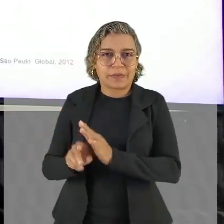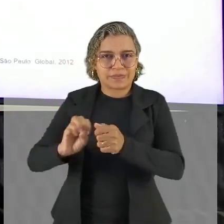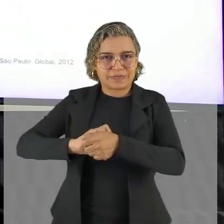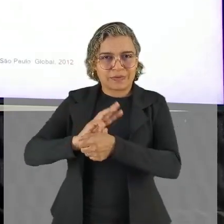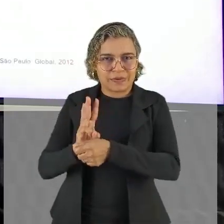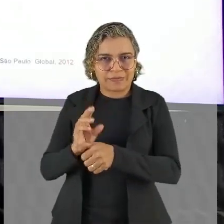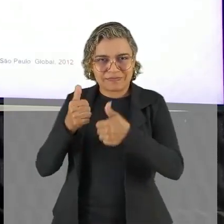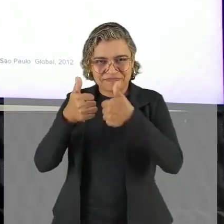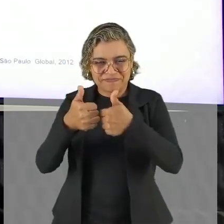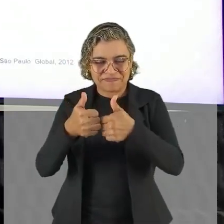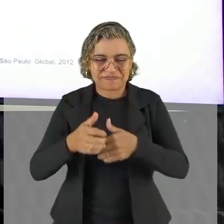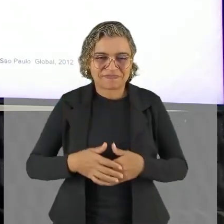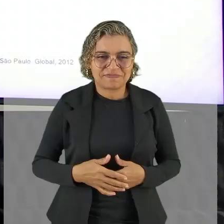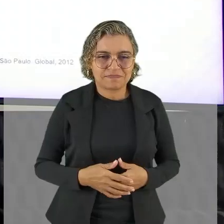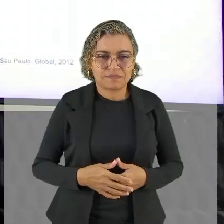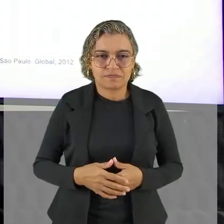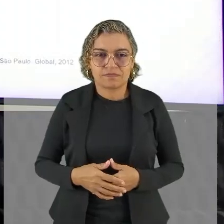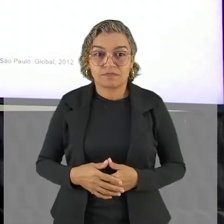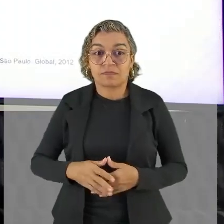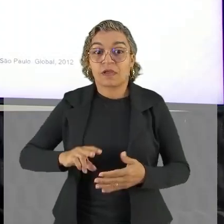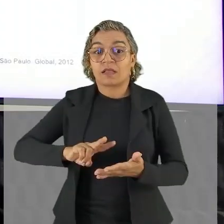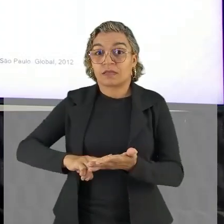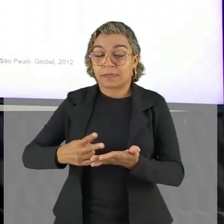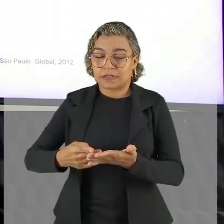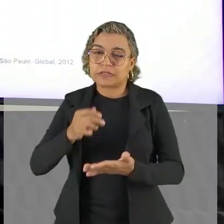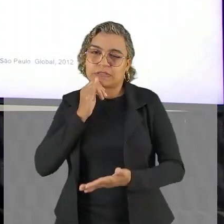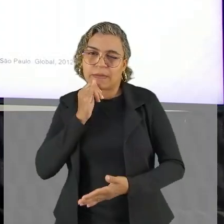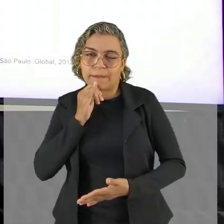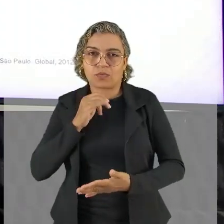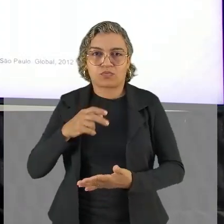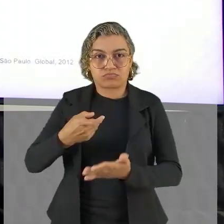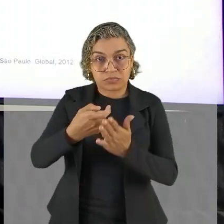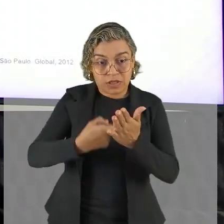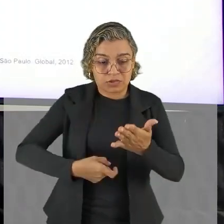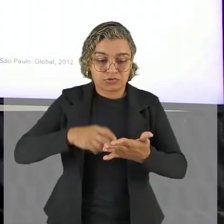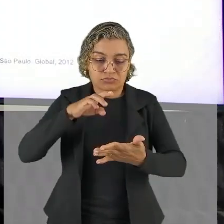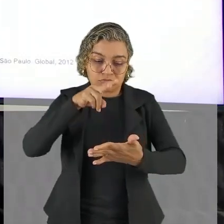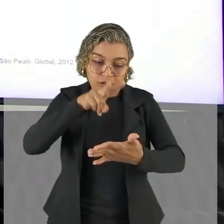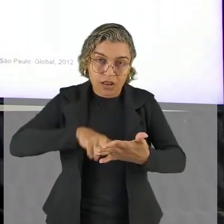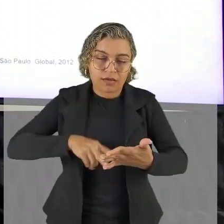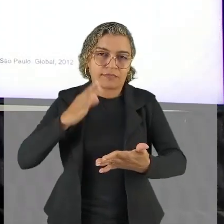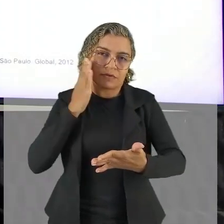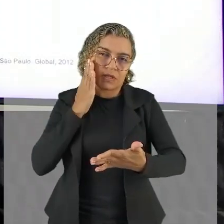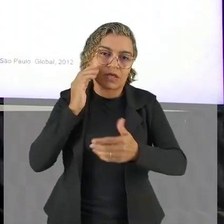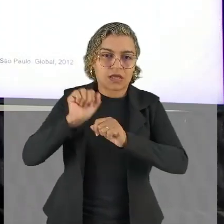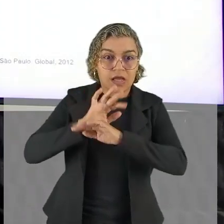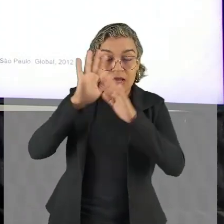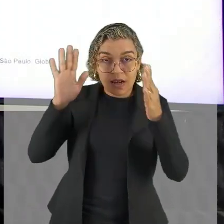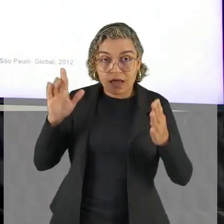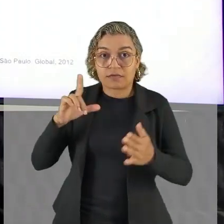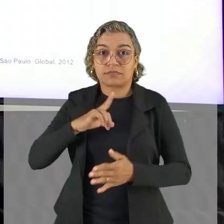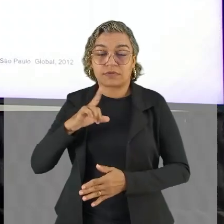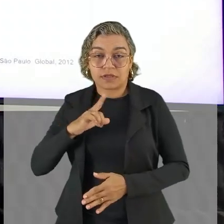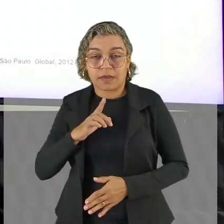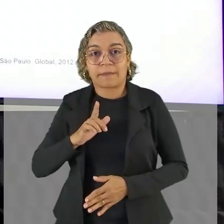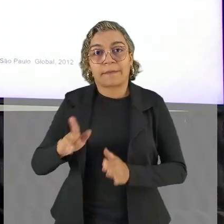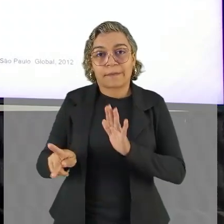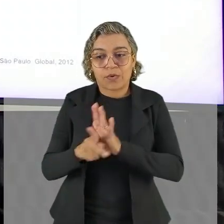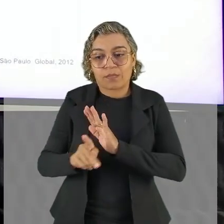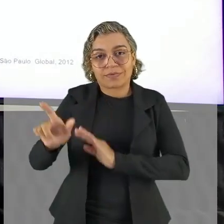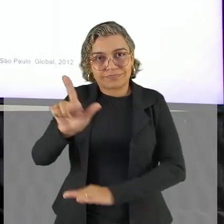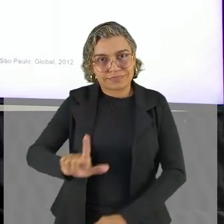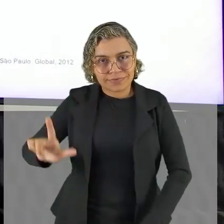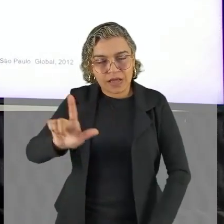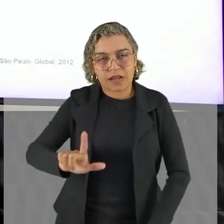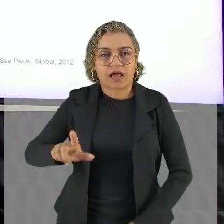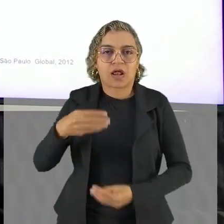bom? Bom, interpretação de texto, eu estou trazendo obras literárias para você saber como é que trabalha-se as obras